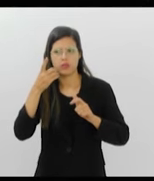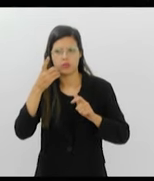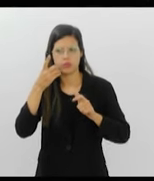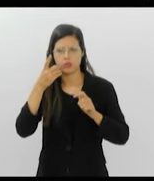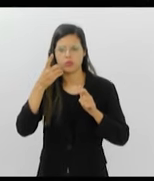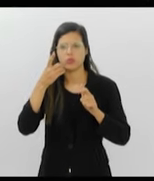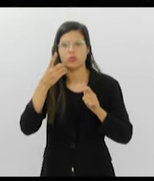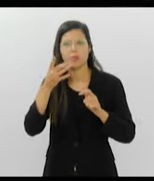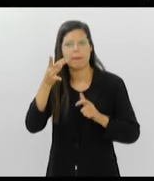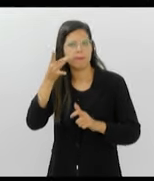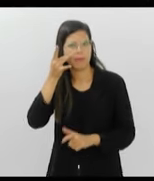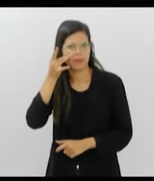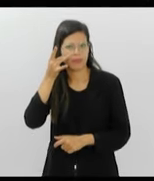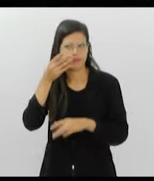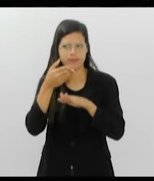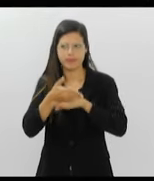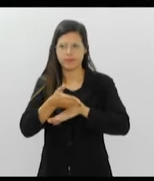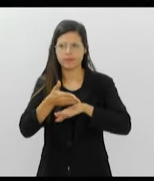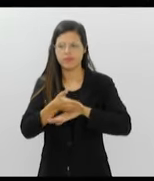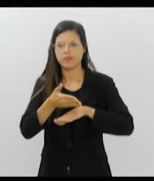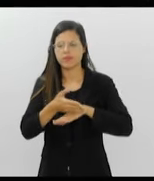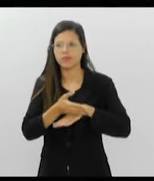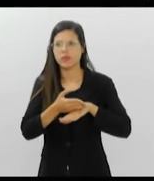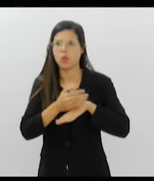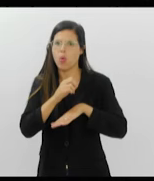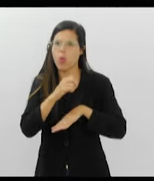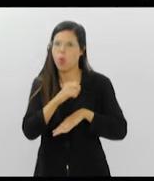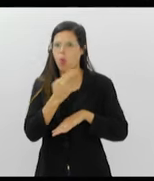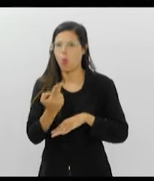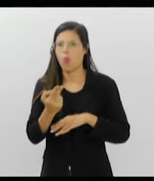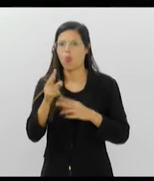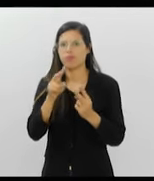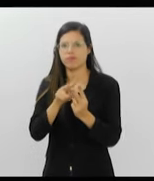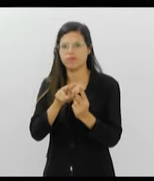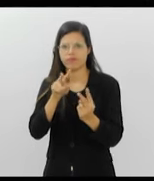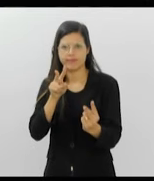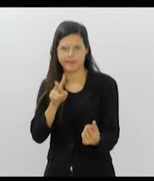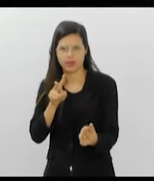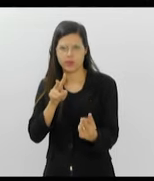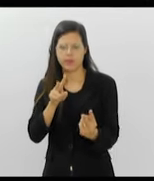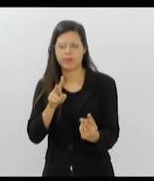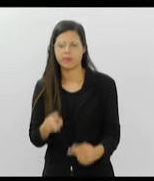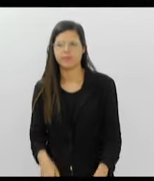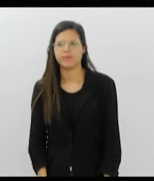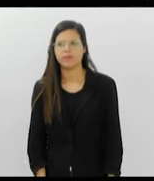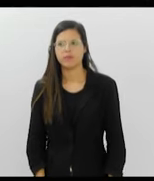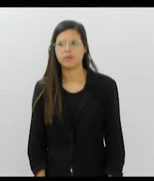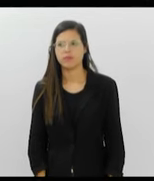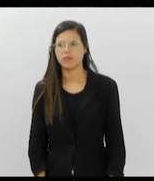forma presencial ou de forma remota,